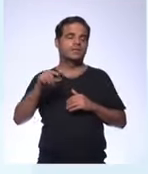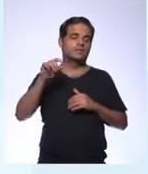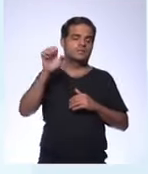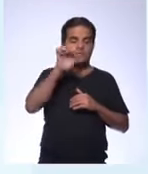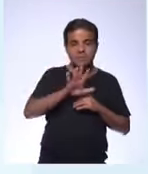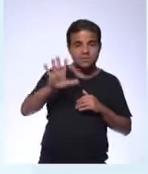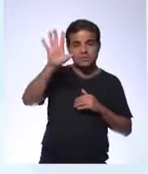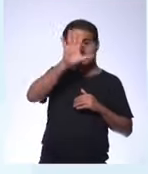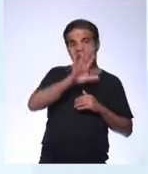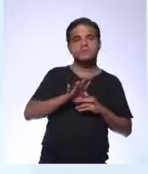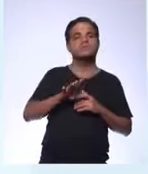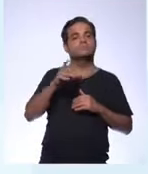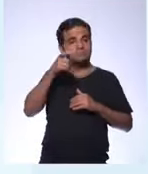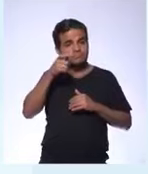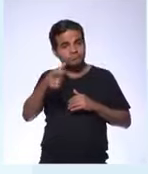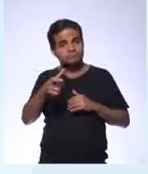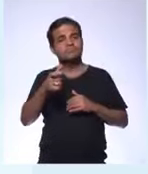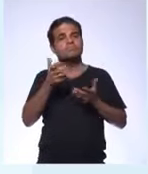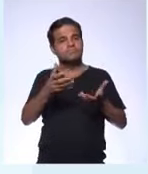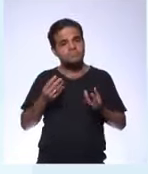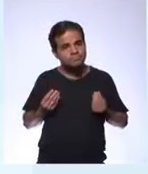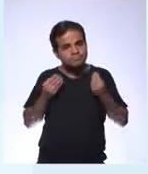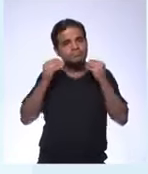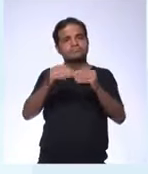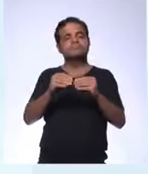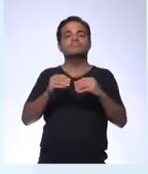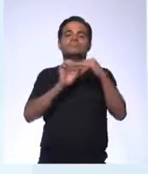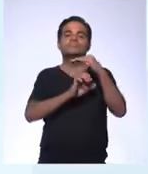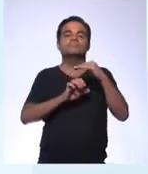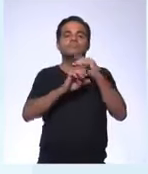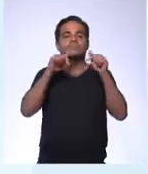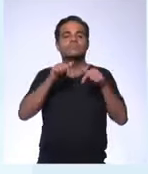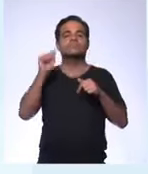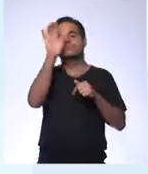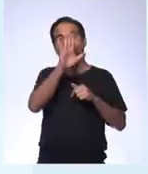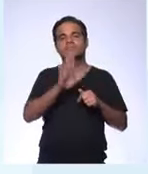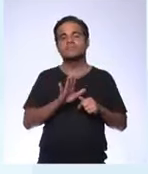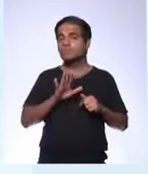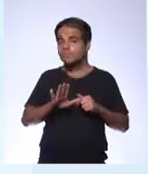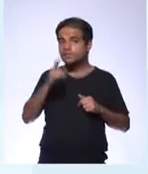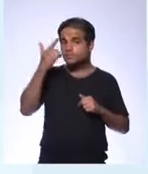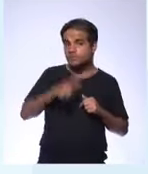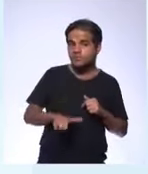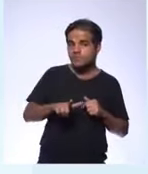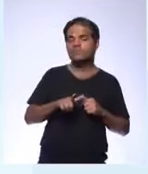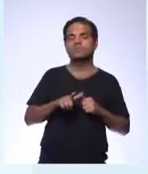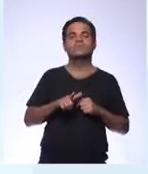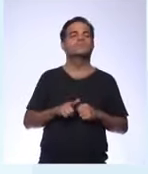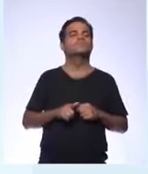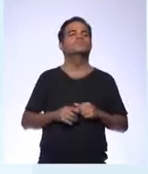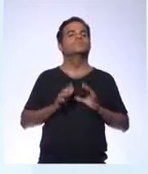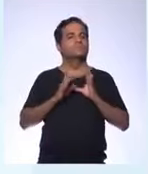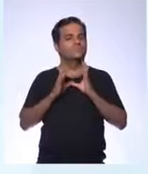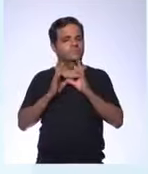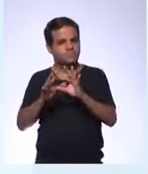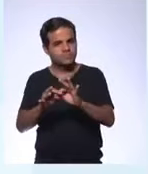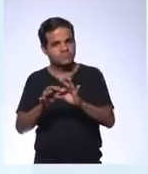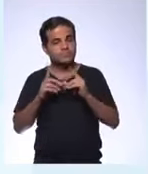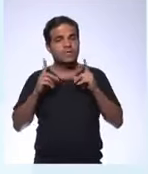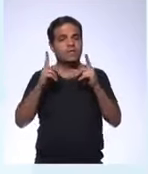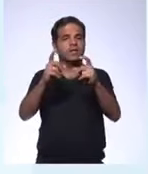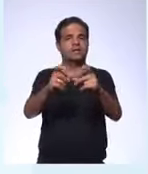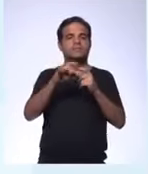estrangeiros que estão interessados em implantar empresas aqui no Brasil. Mais uma vez pontuando para vocês, contexto da Guerra